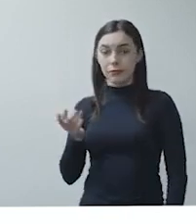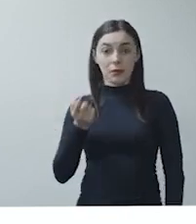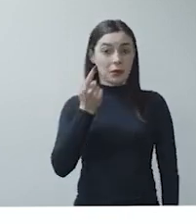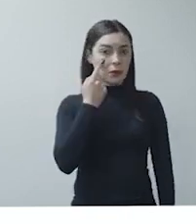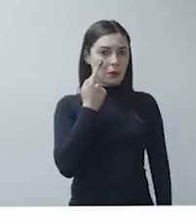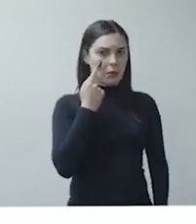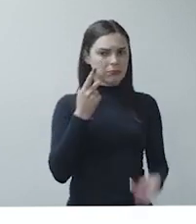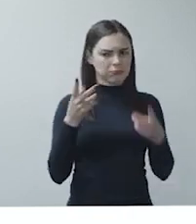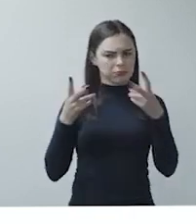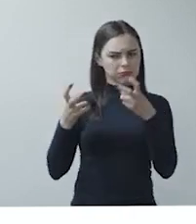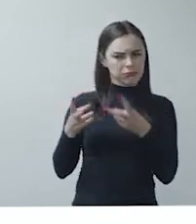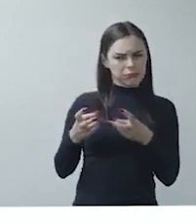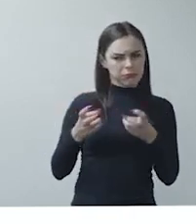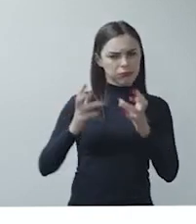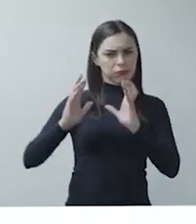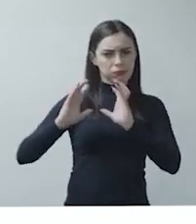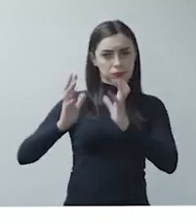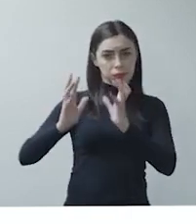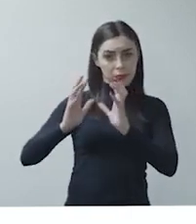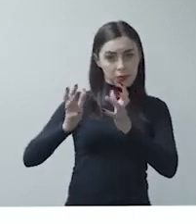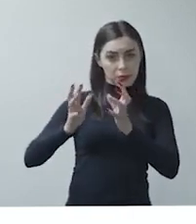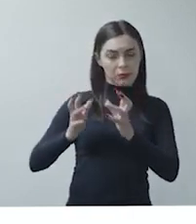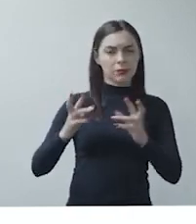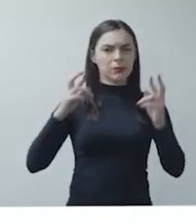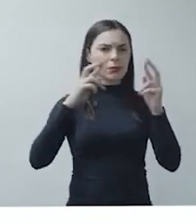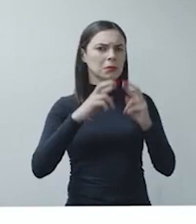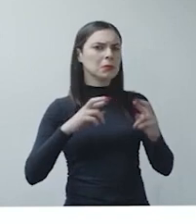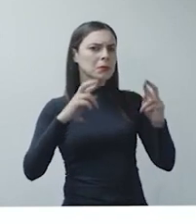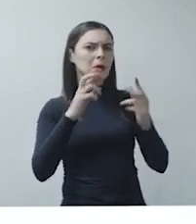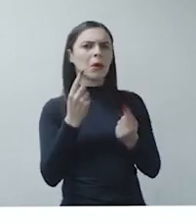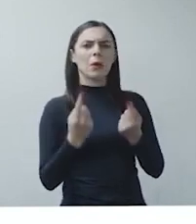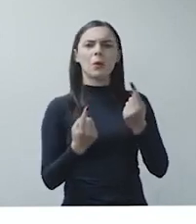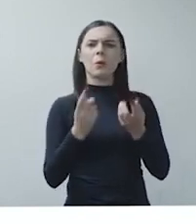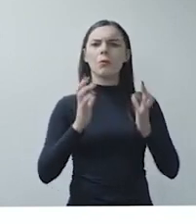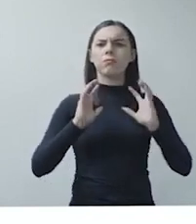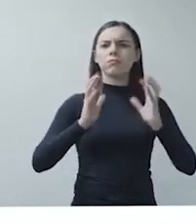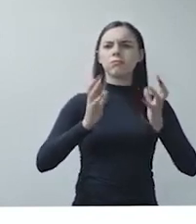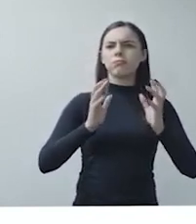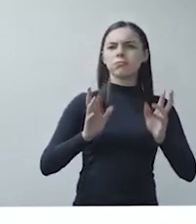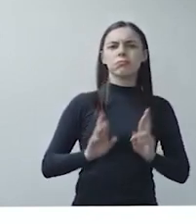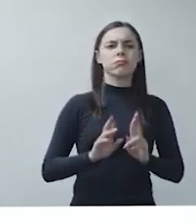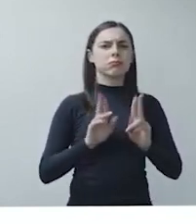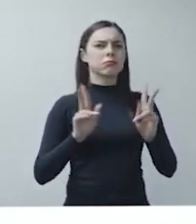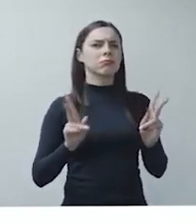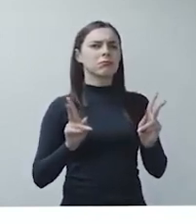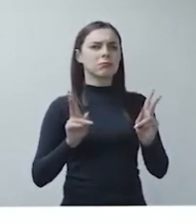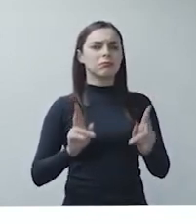olhar a bola na tela e vamos observar qual é a bola que está diferente.